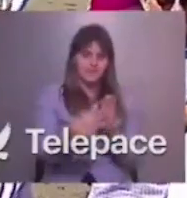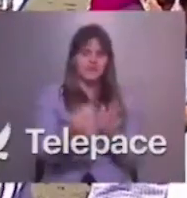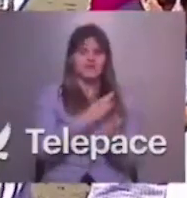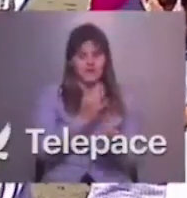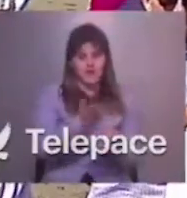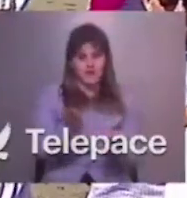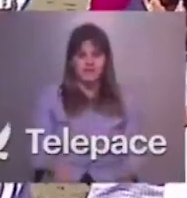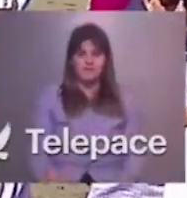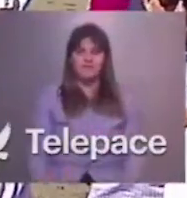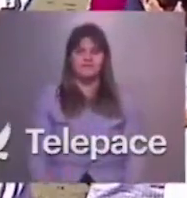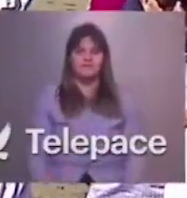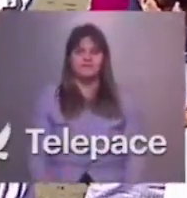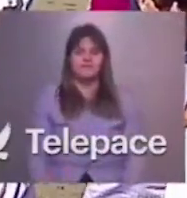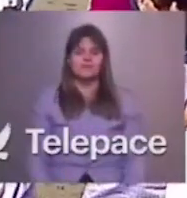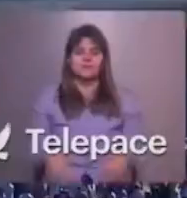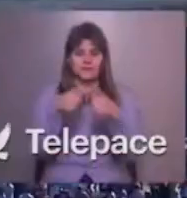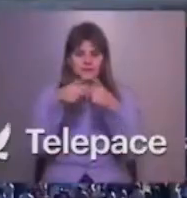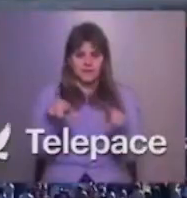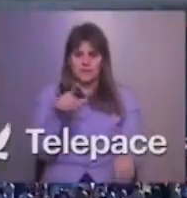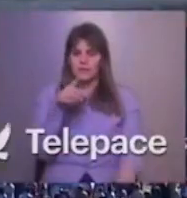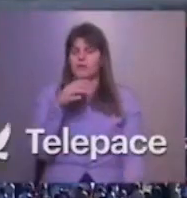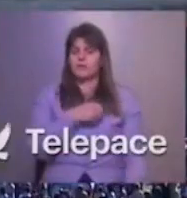vous. Pans vami.